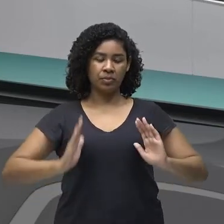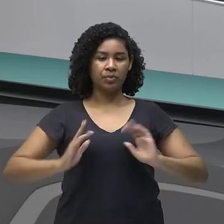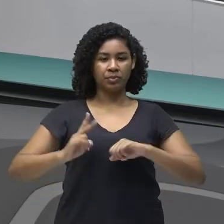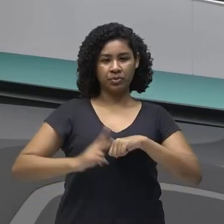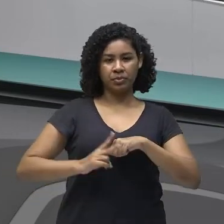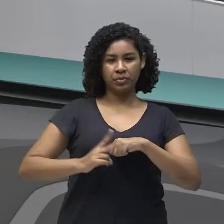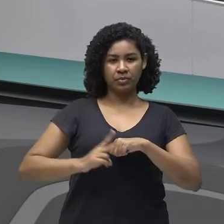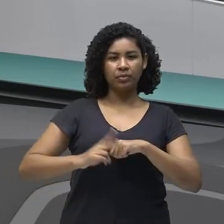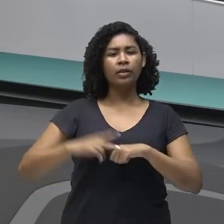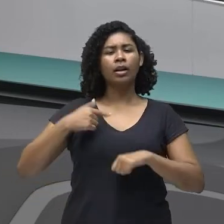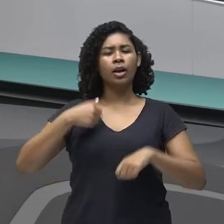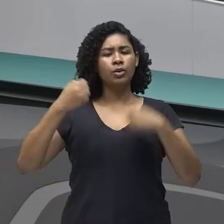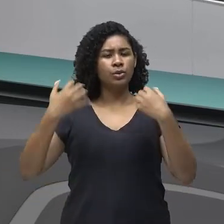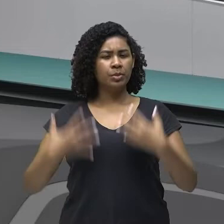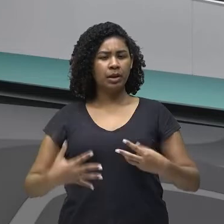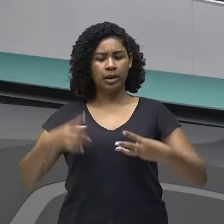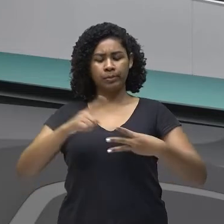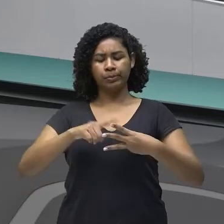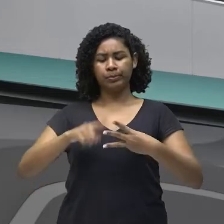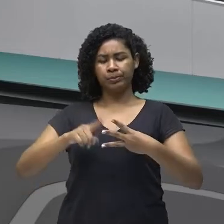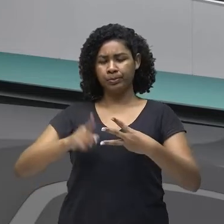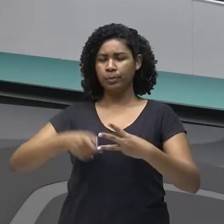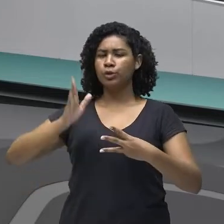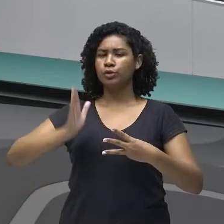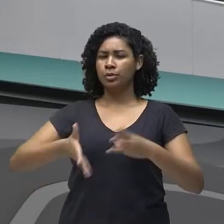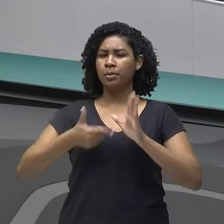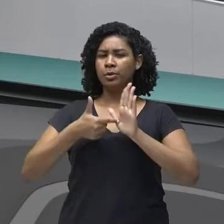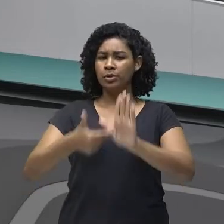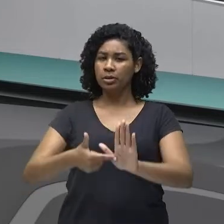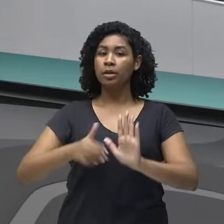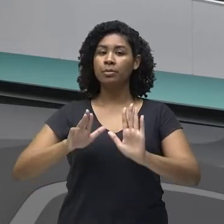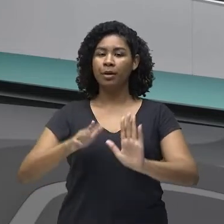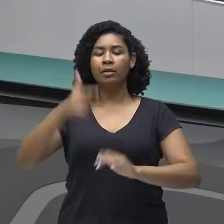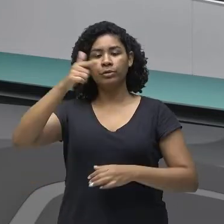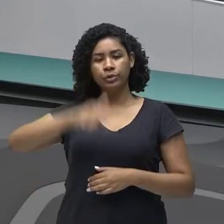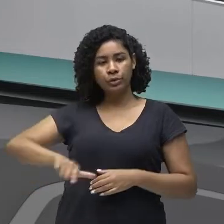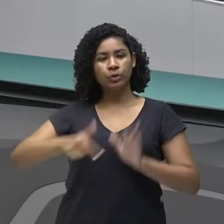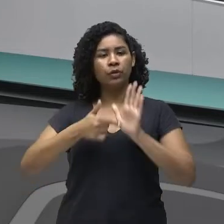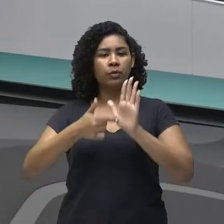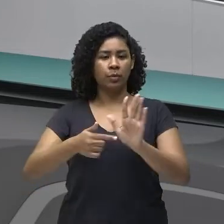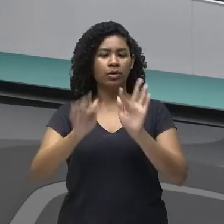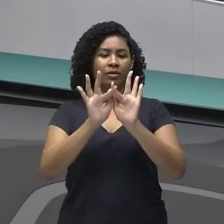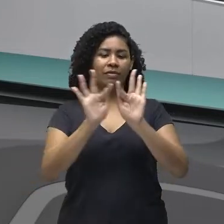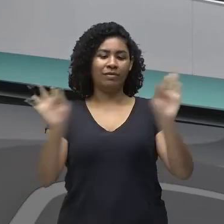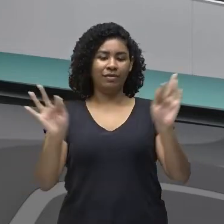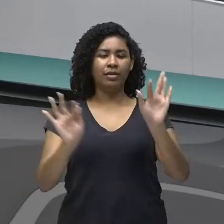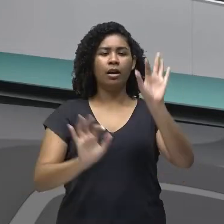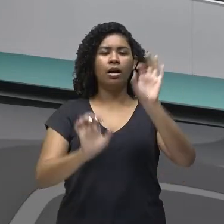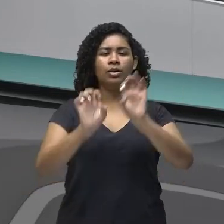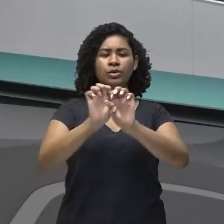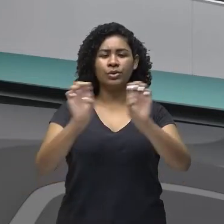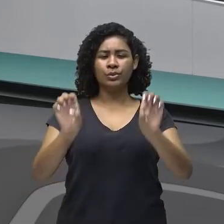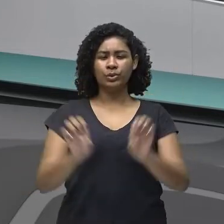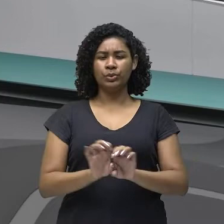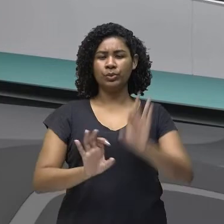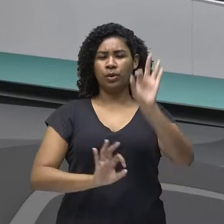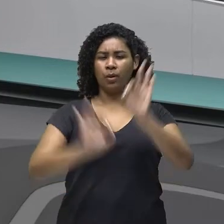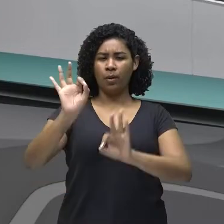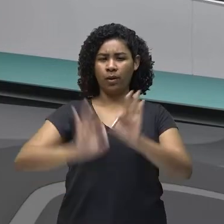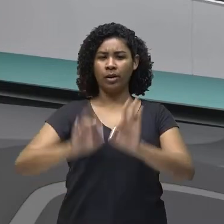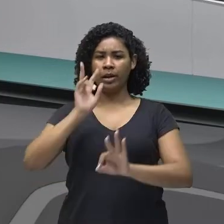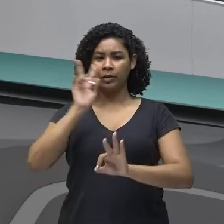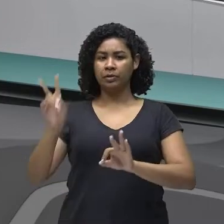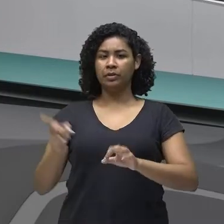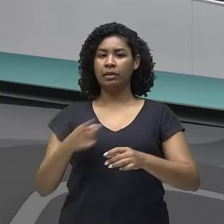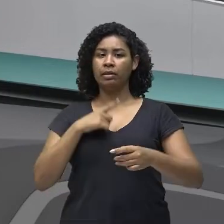quais são os elementos, mas eles estão aqui bem claros, né? Para que vocês vejam essa ordem. Lá no começo você tem a palavra subject, que é o